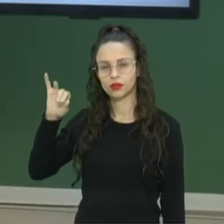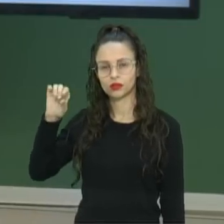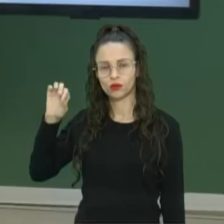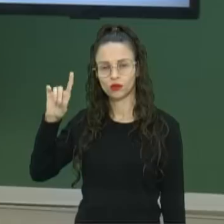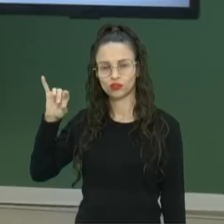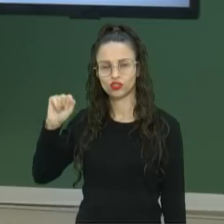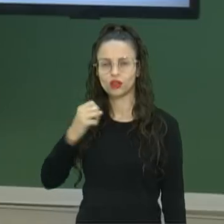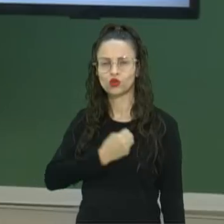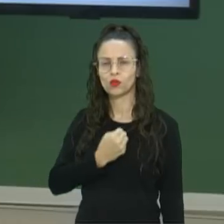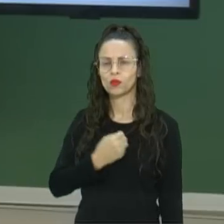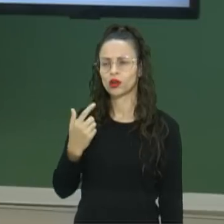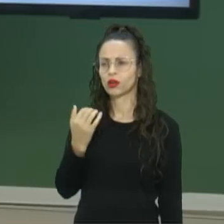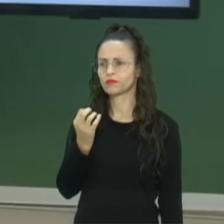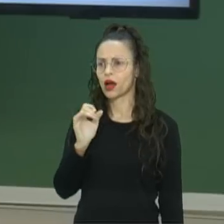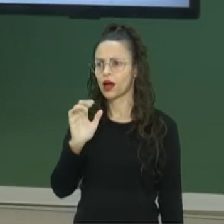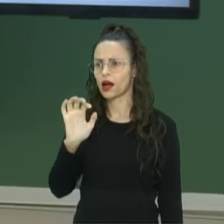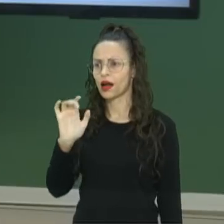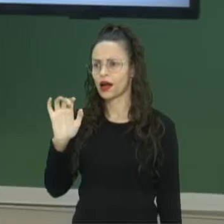se repetindo